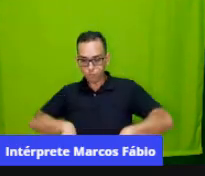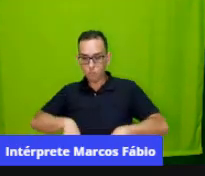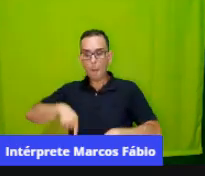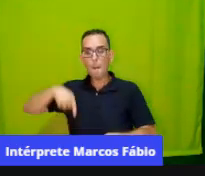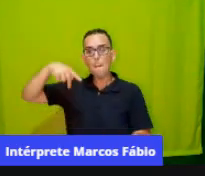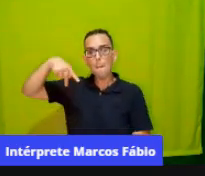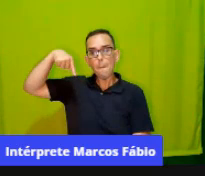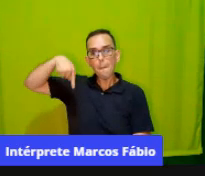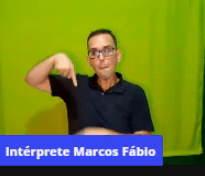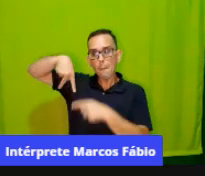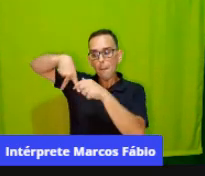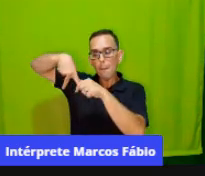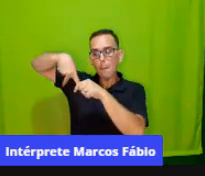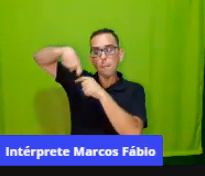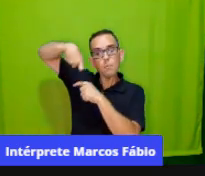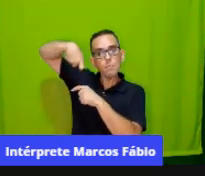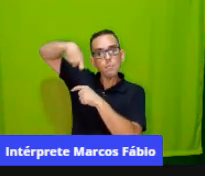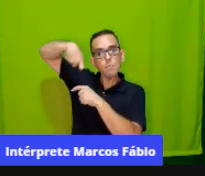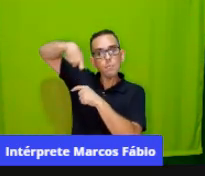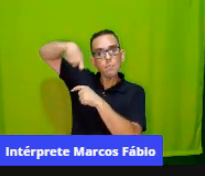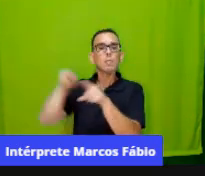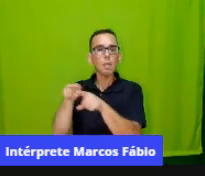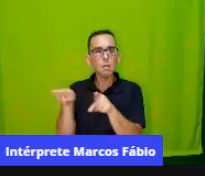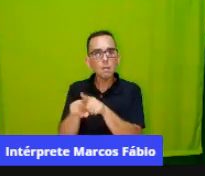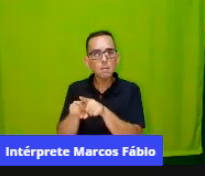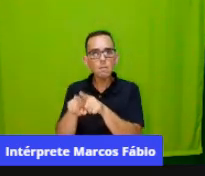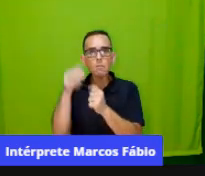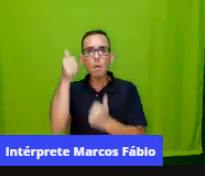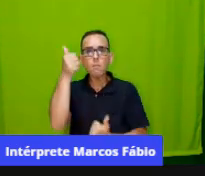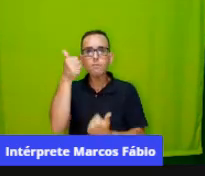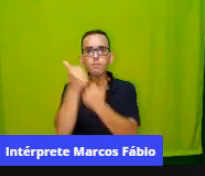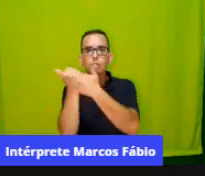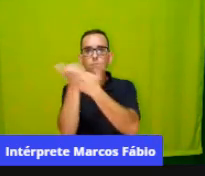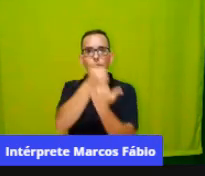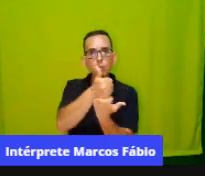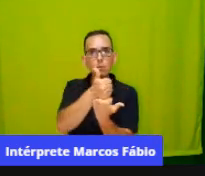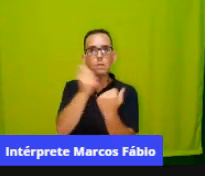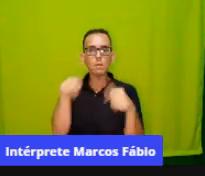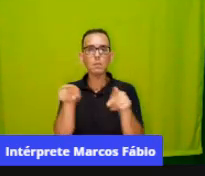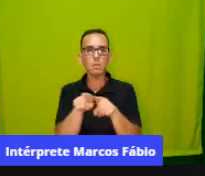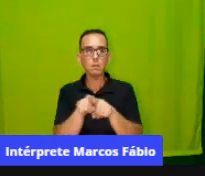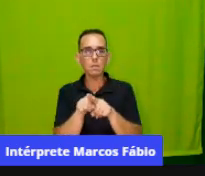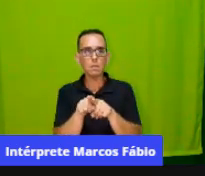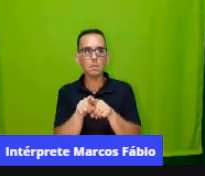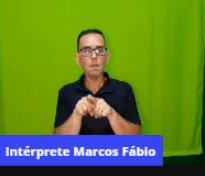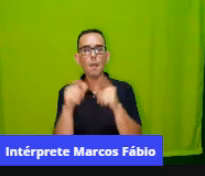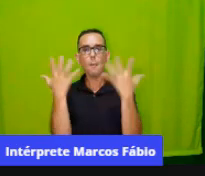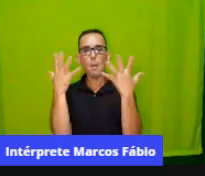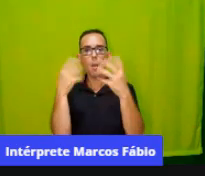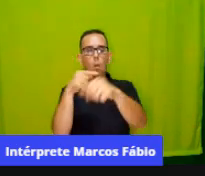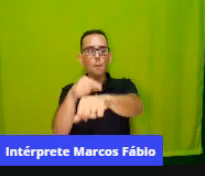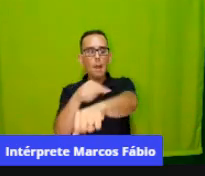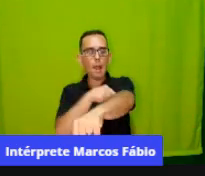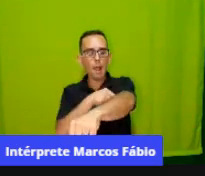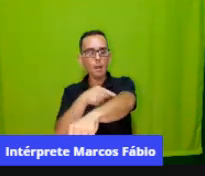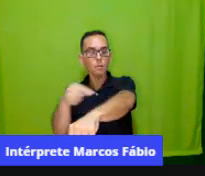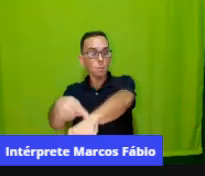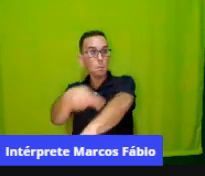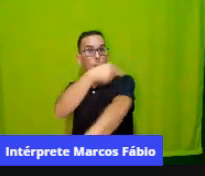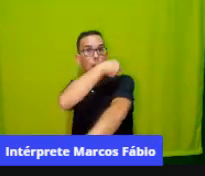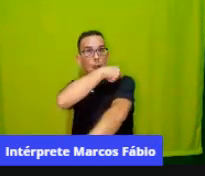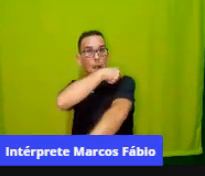Então, nós temos as próteses que fazem a substituição desse membro. Tanto mão, antebraço,